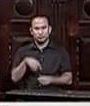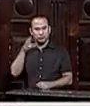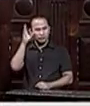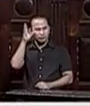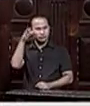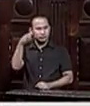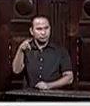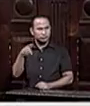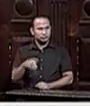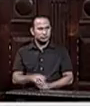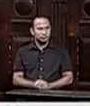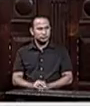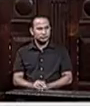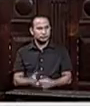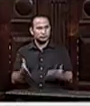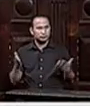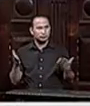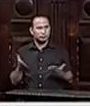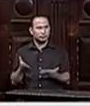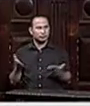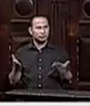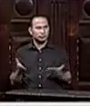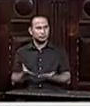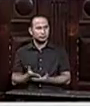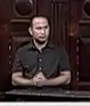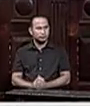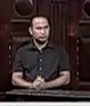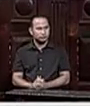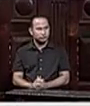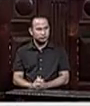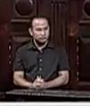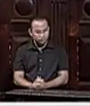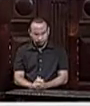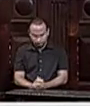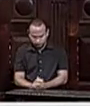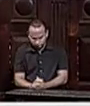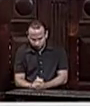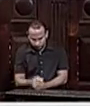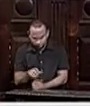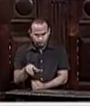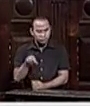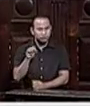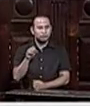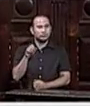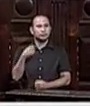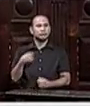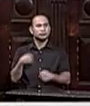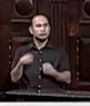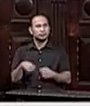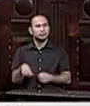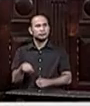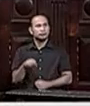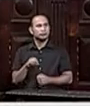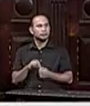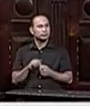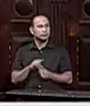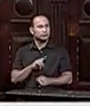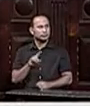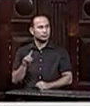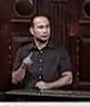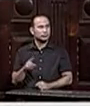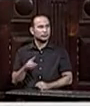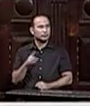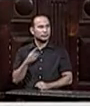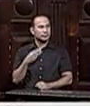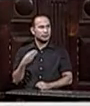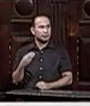Supremo, e agora essa decisão, a decisão deve ser tomada não mais por um único